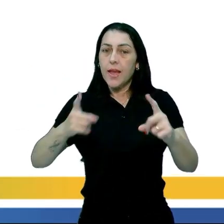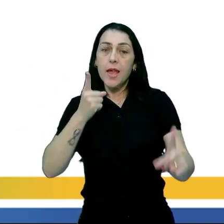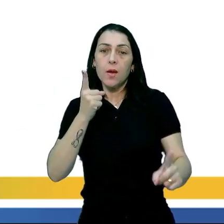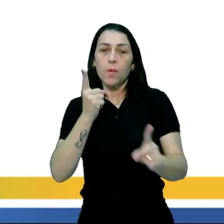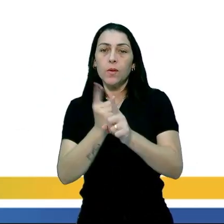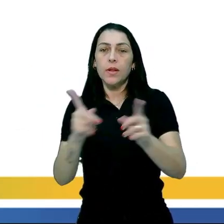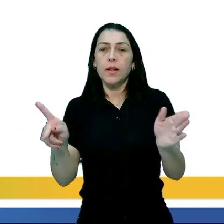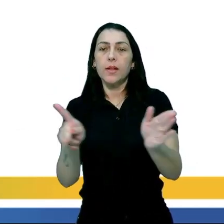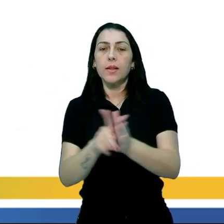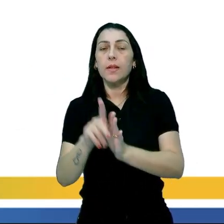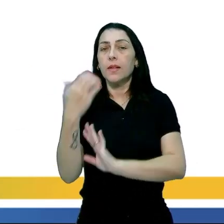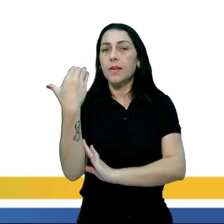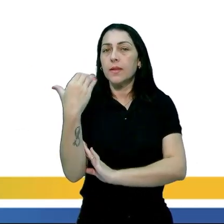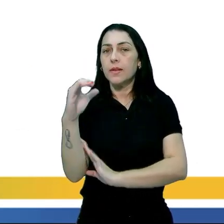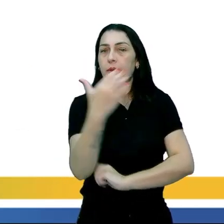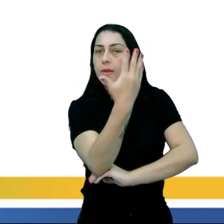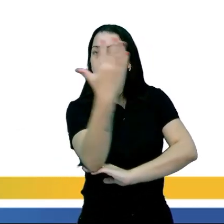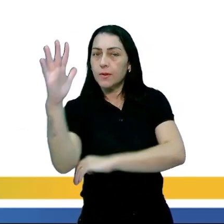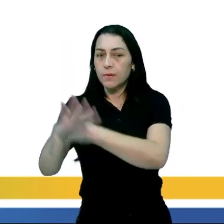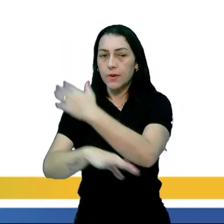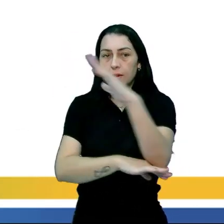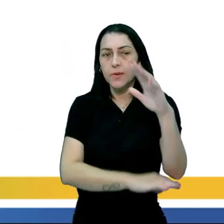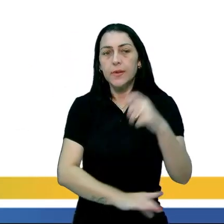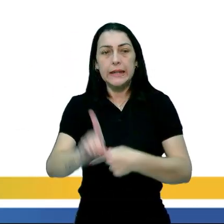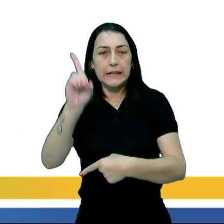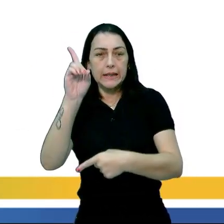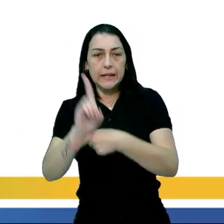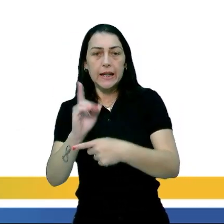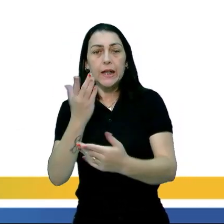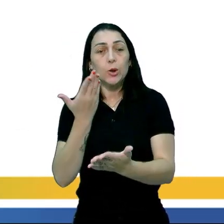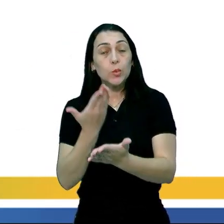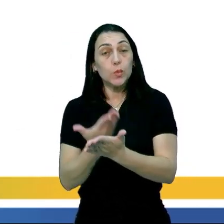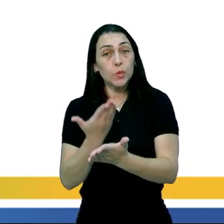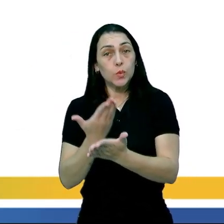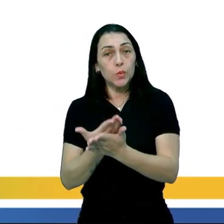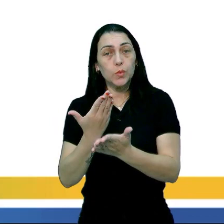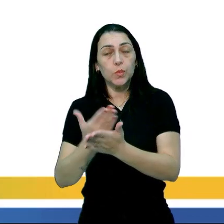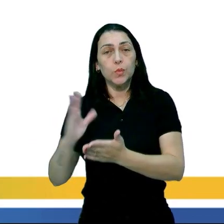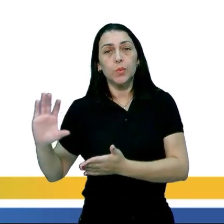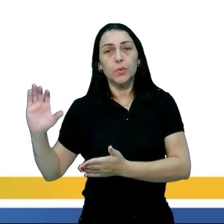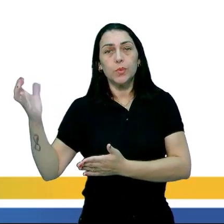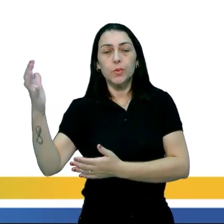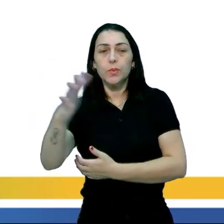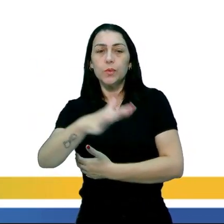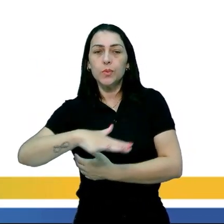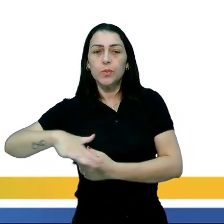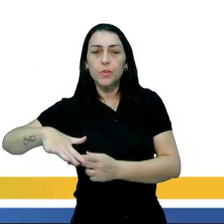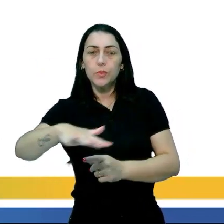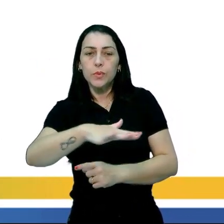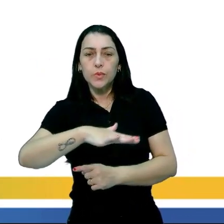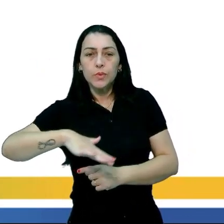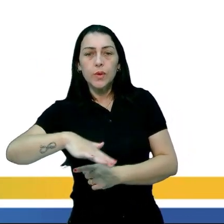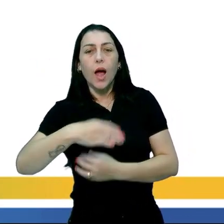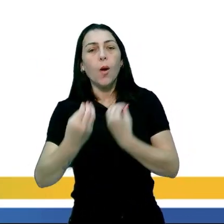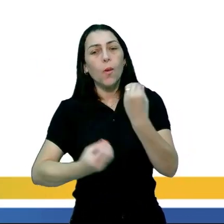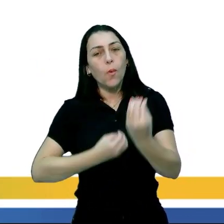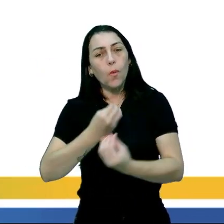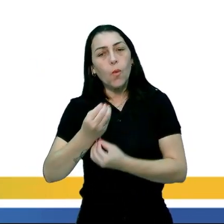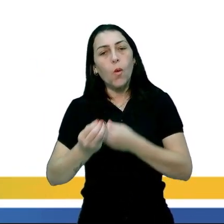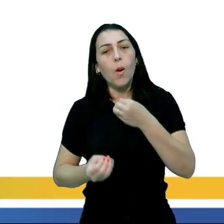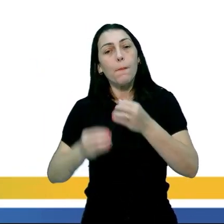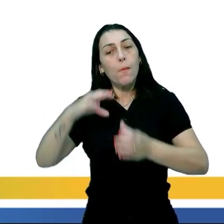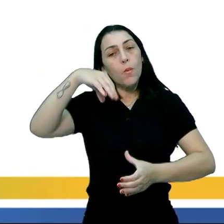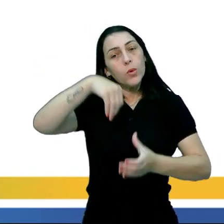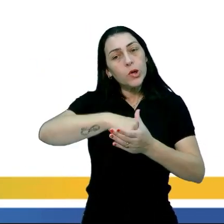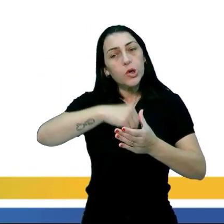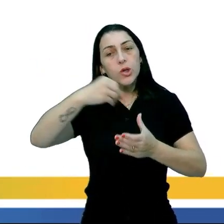científico encontrado nas ciências naturais. Letra D, estudar os fenômenos sociais